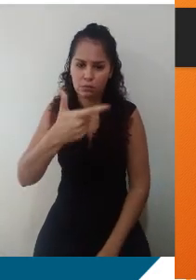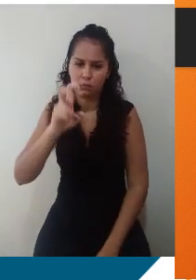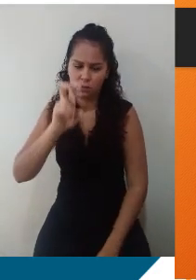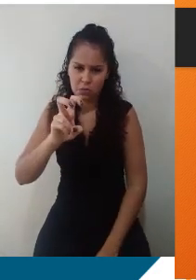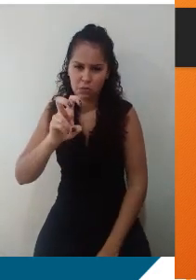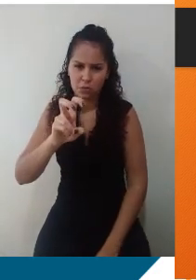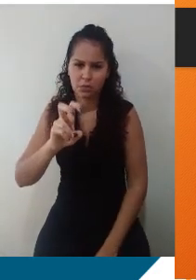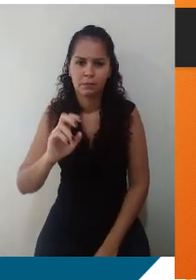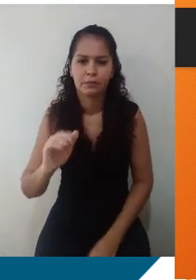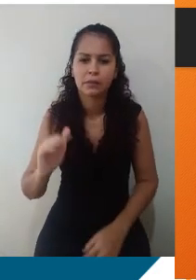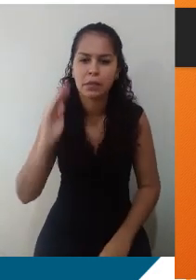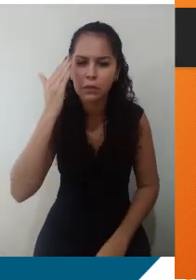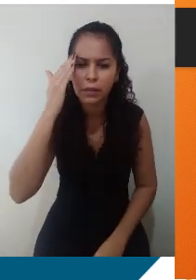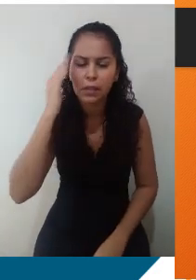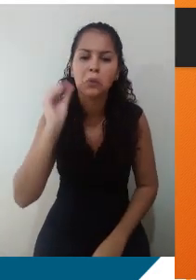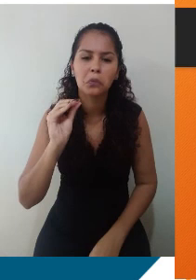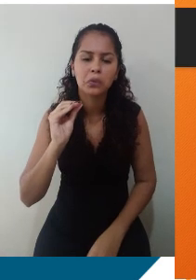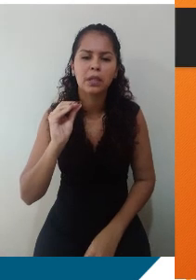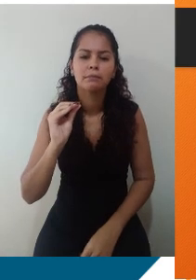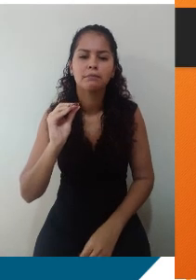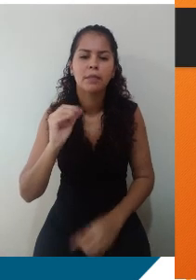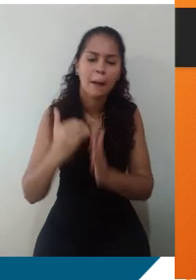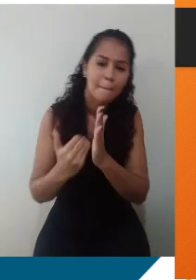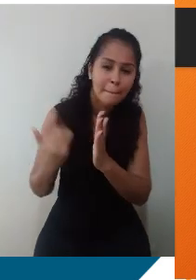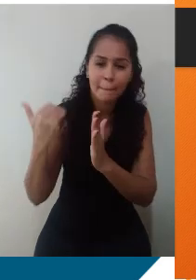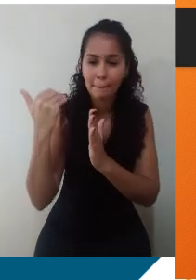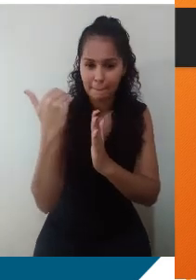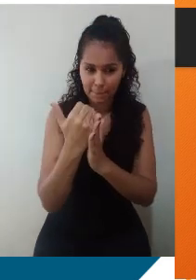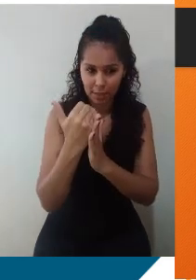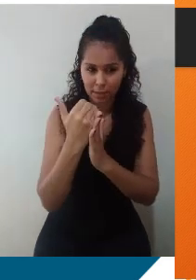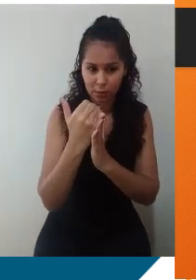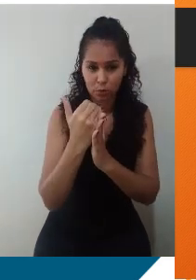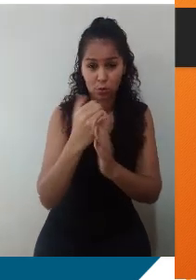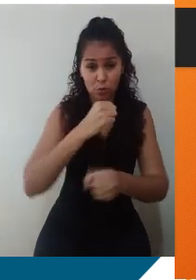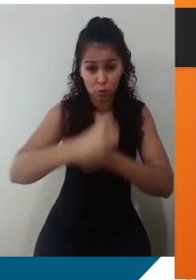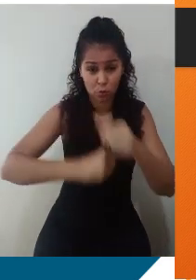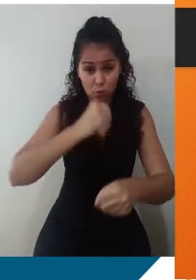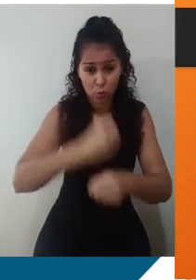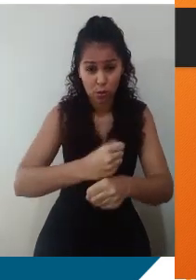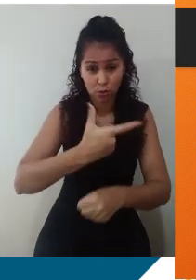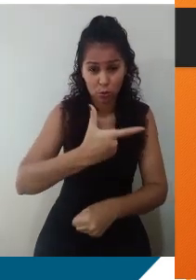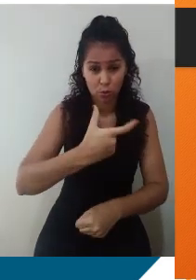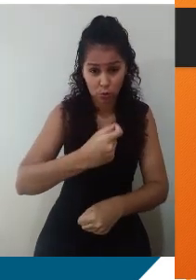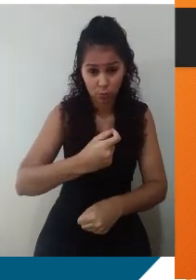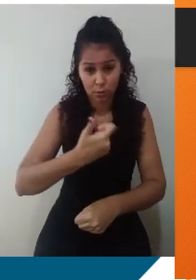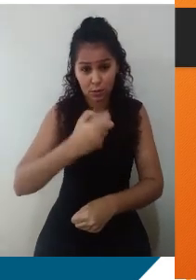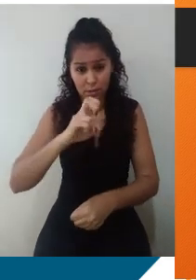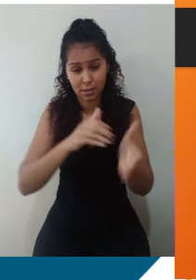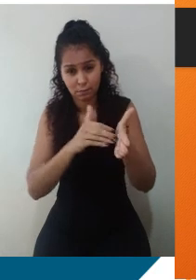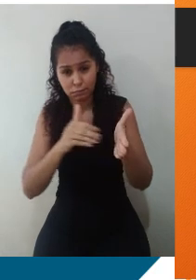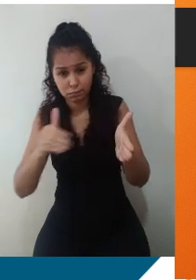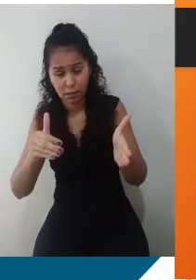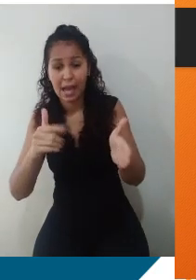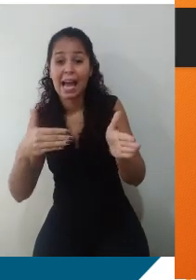o que nos faz chegar à conclusão de que o aumento de 2015 a 2021 é de